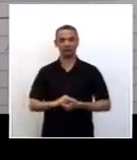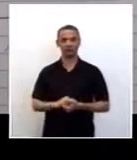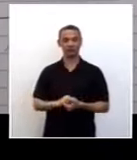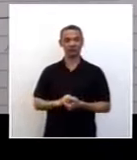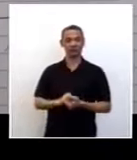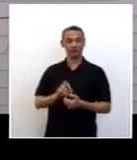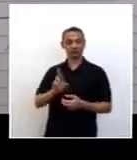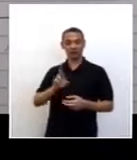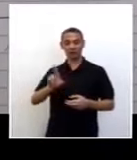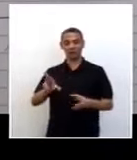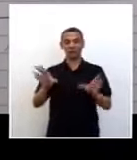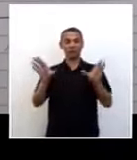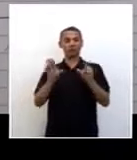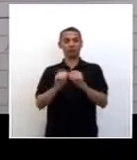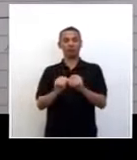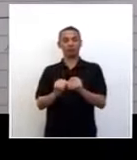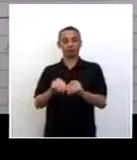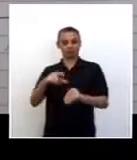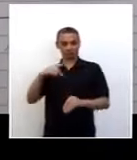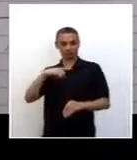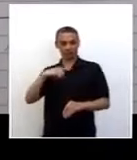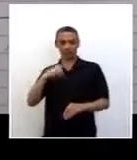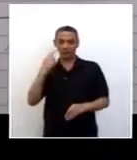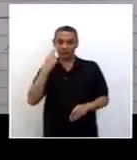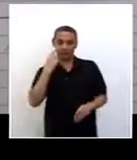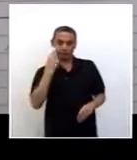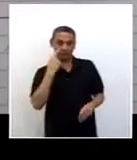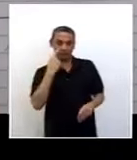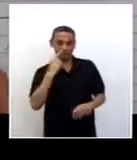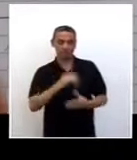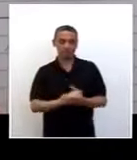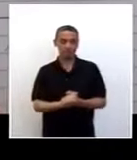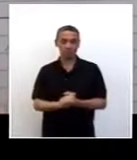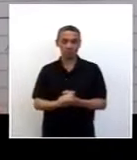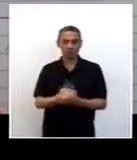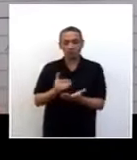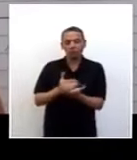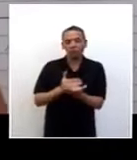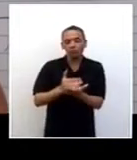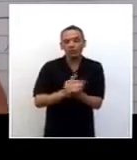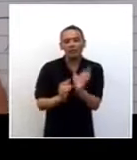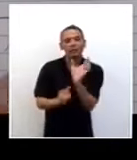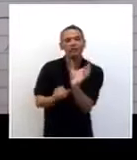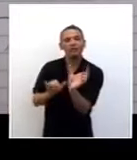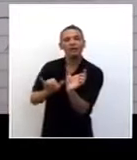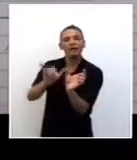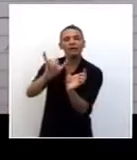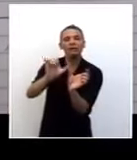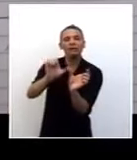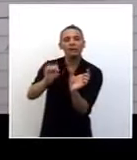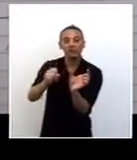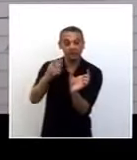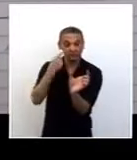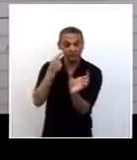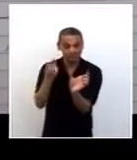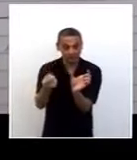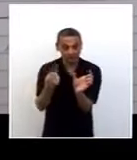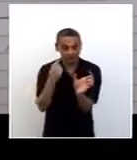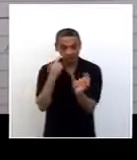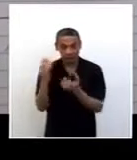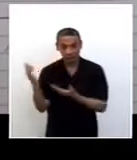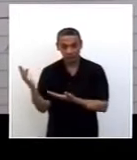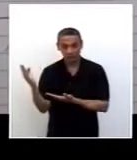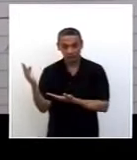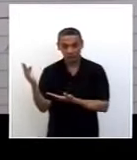eu vou dar uma resposta curta short em ser vou começar com o viés e és você tem que